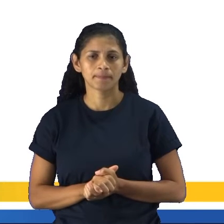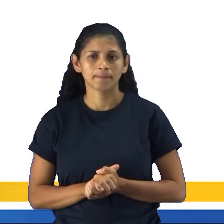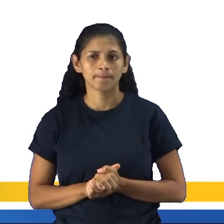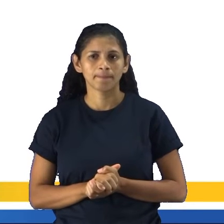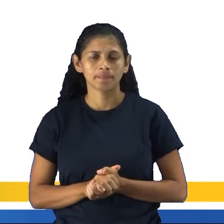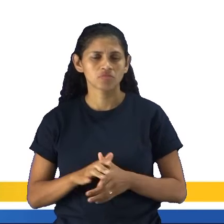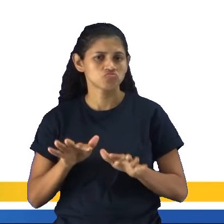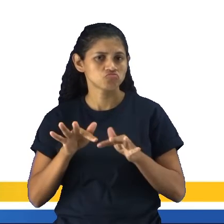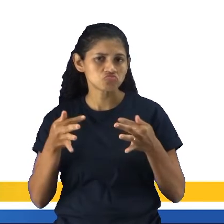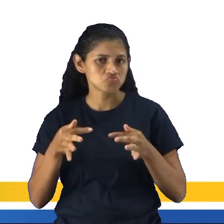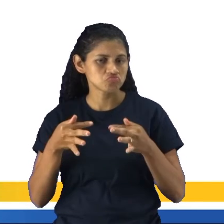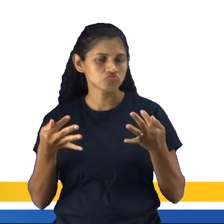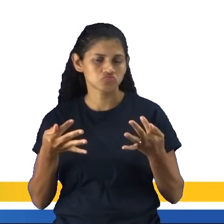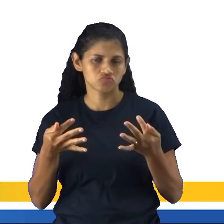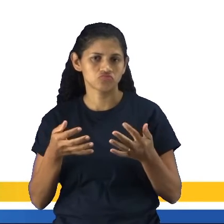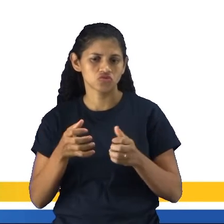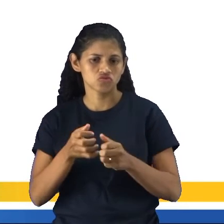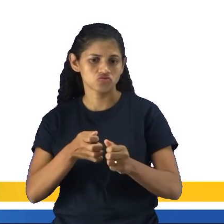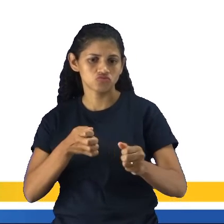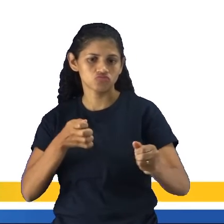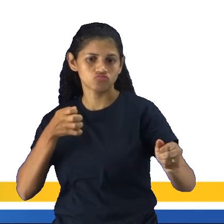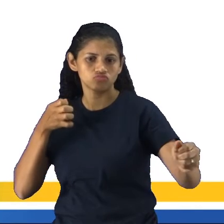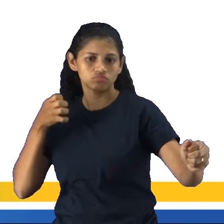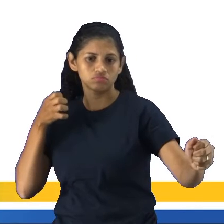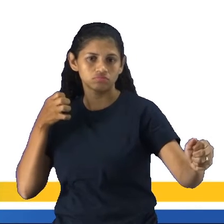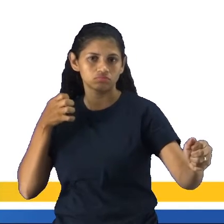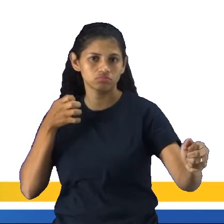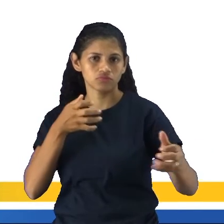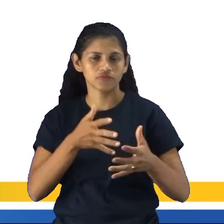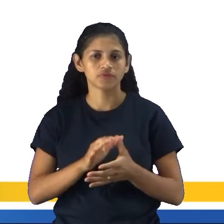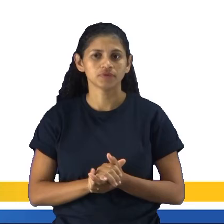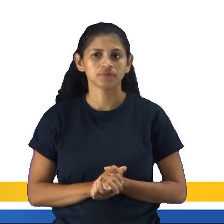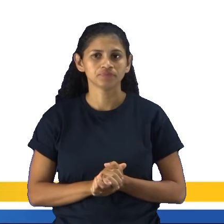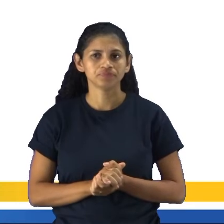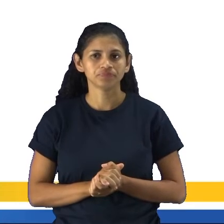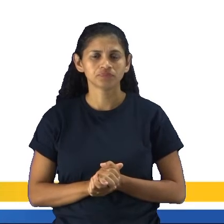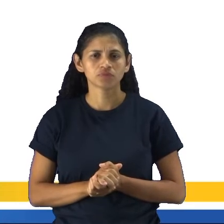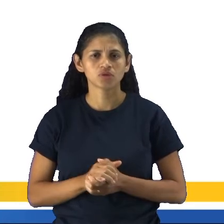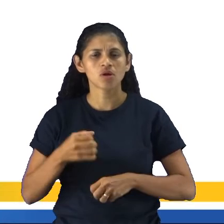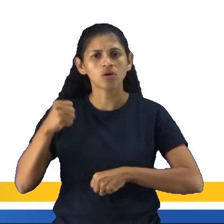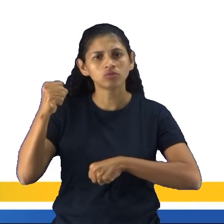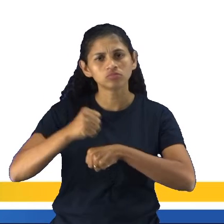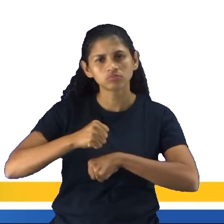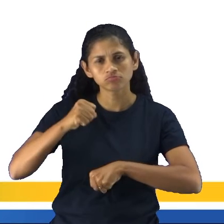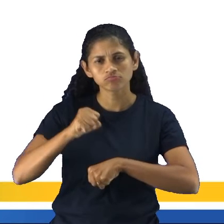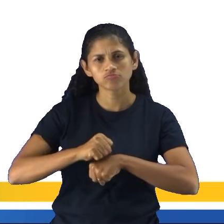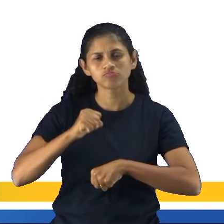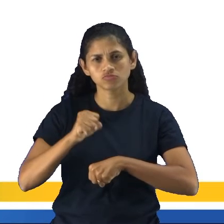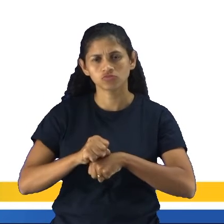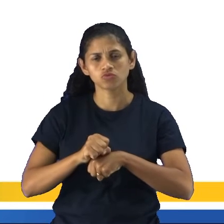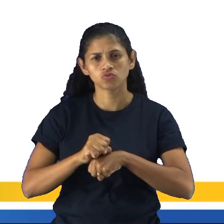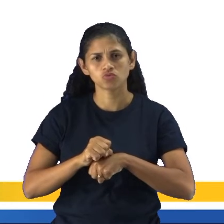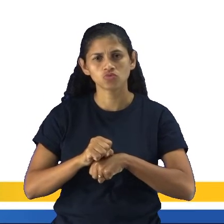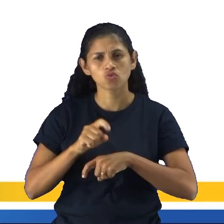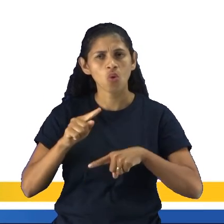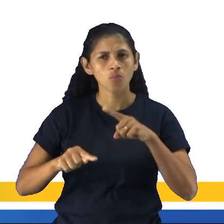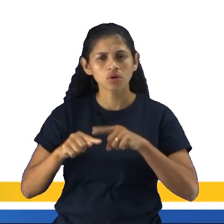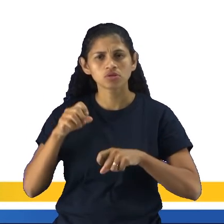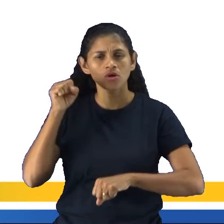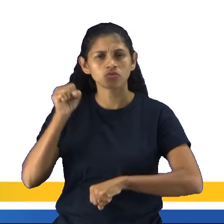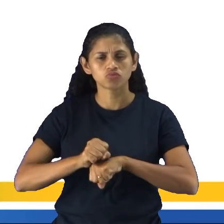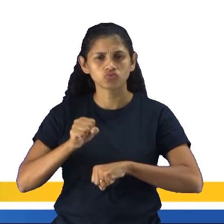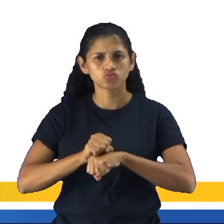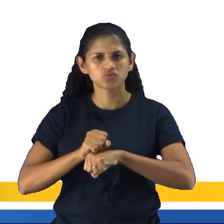bem simples, como estica um material elástico. E a dureza, nós vimos que o material bem duro, ele